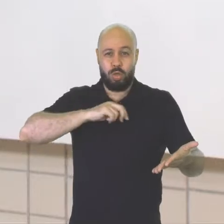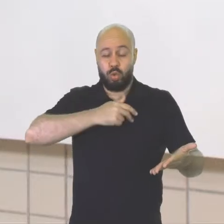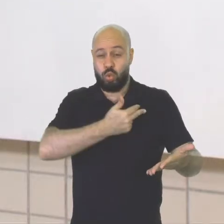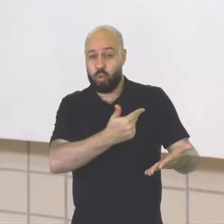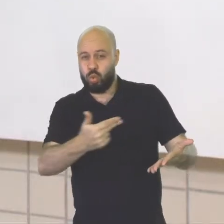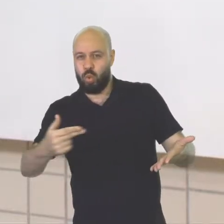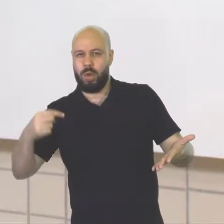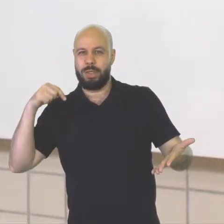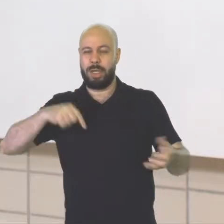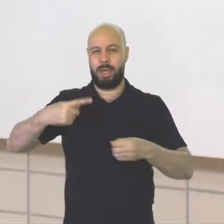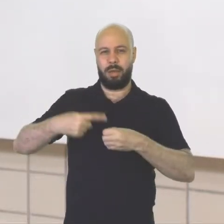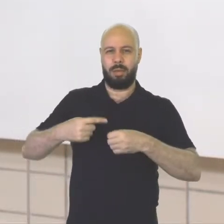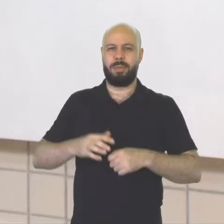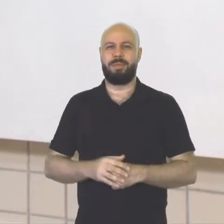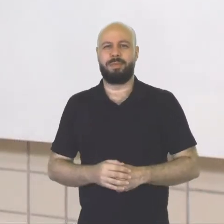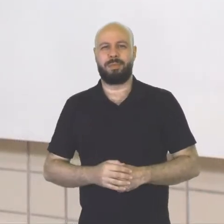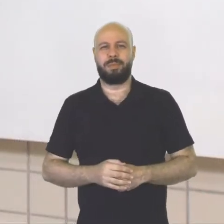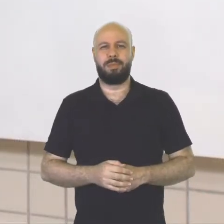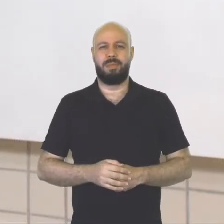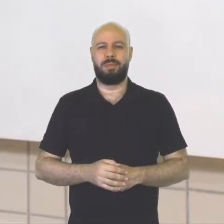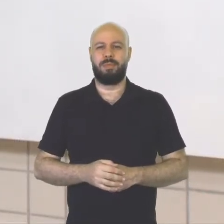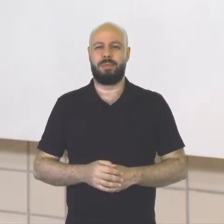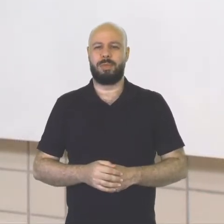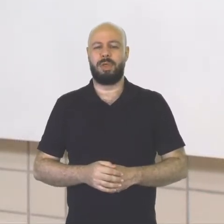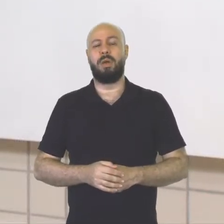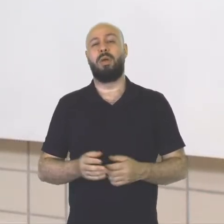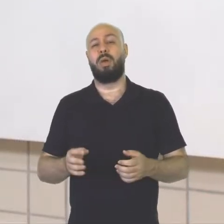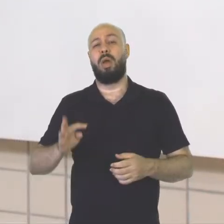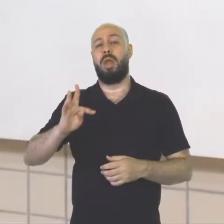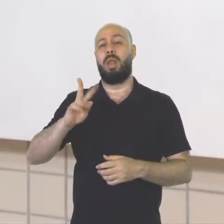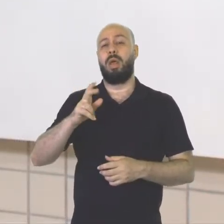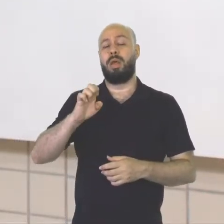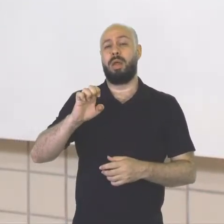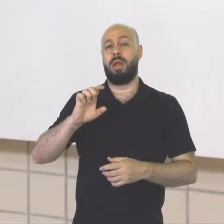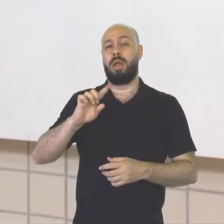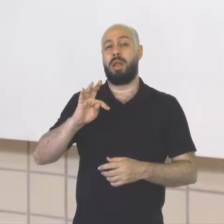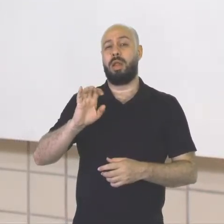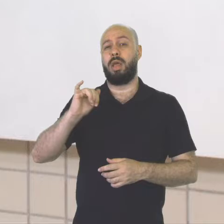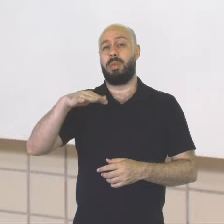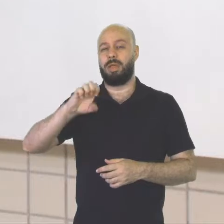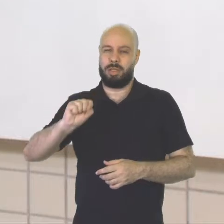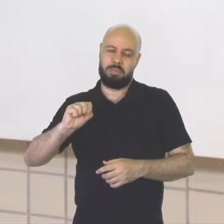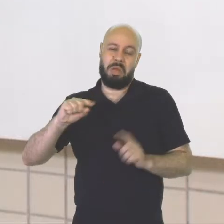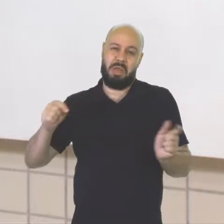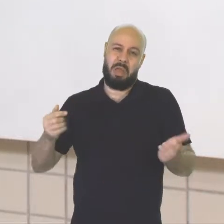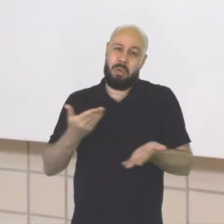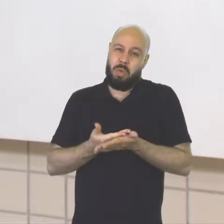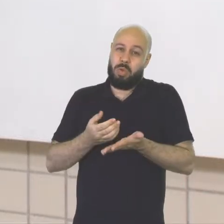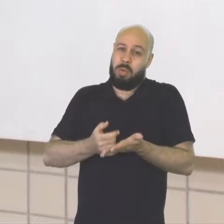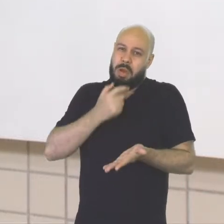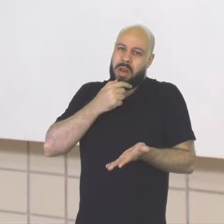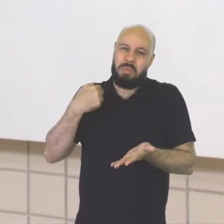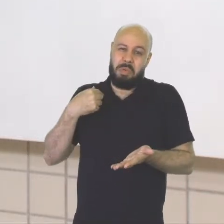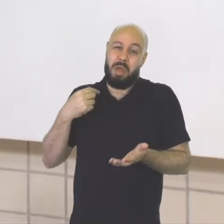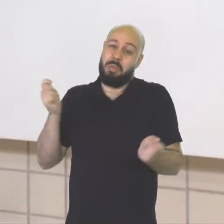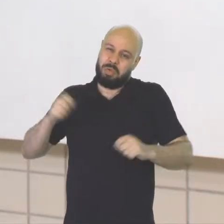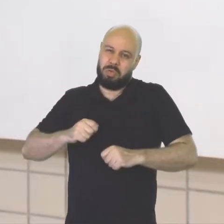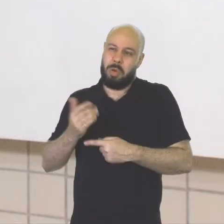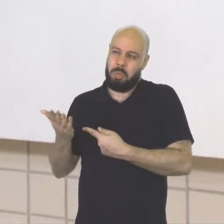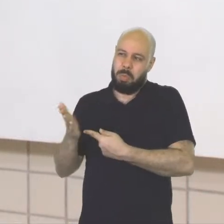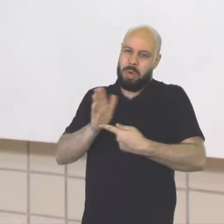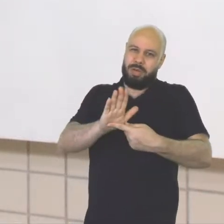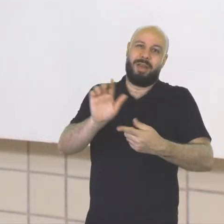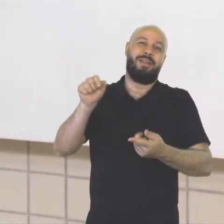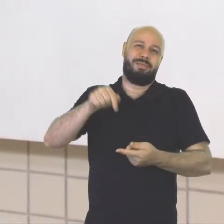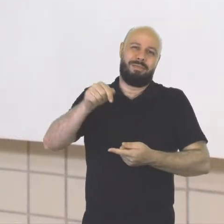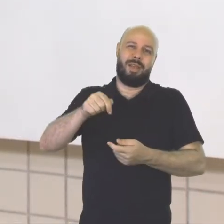nossa cidade. No caso, eu trouxe para vocês o The Times, porque a nossa aula é de língua inglesa, então eu achei, né, mais cabível trazer um